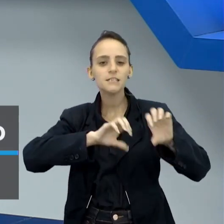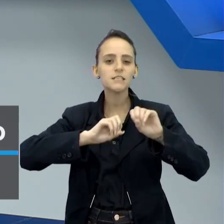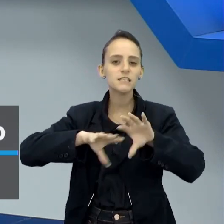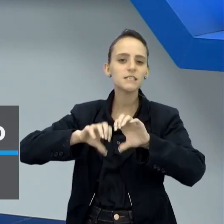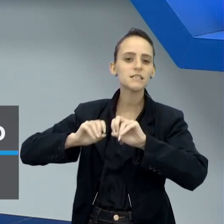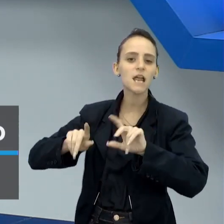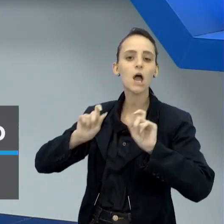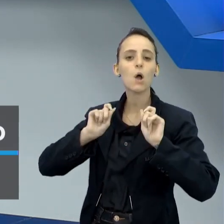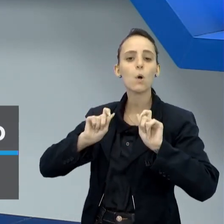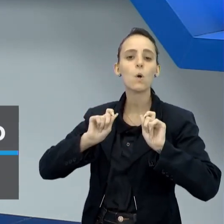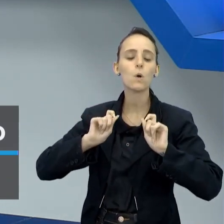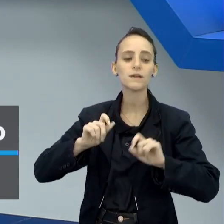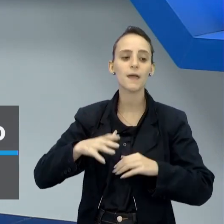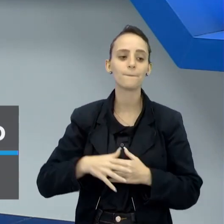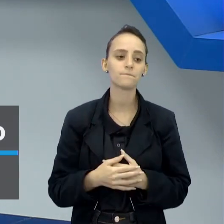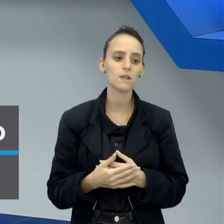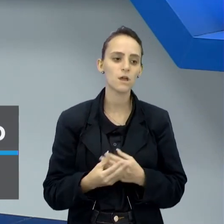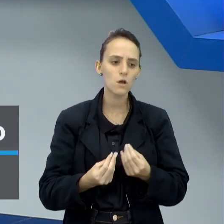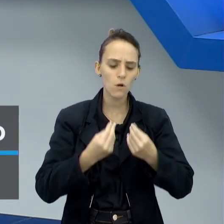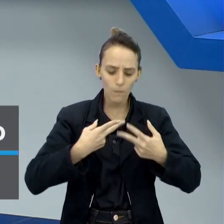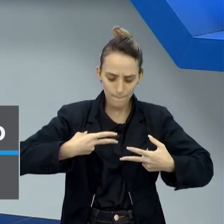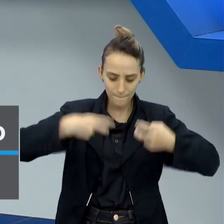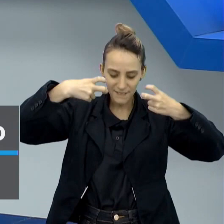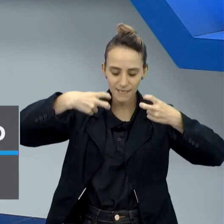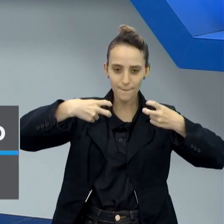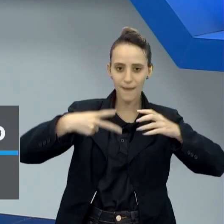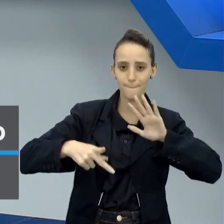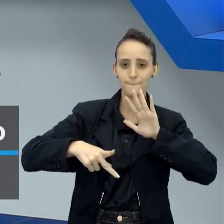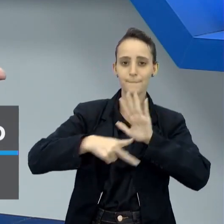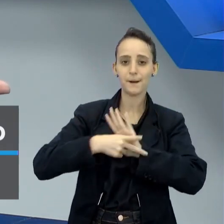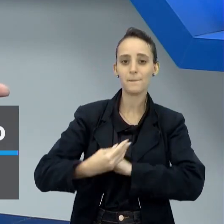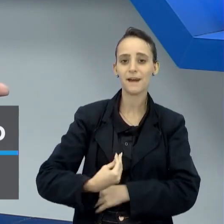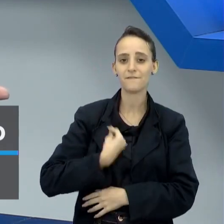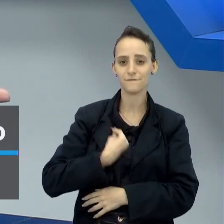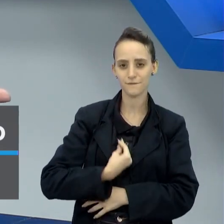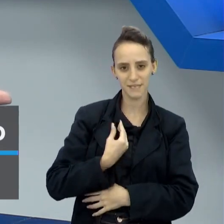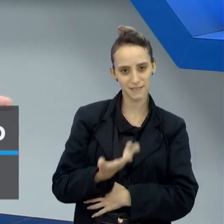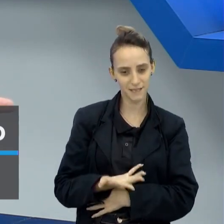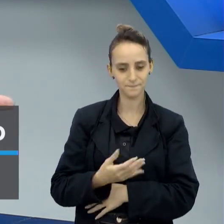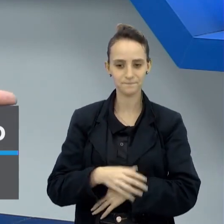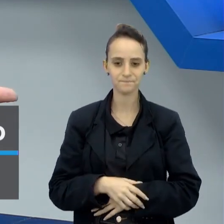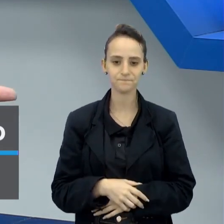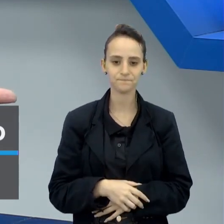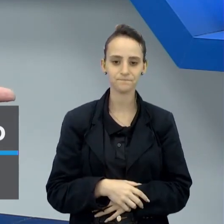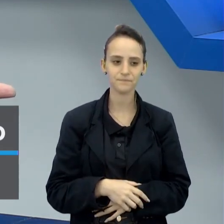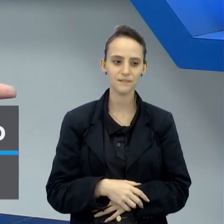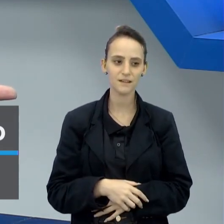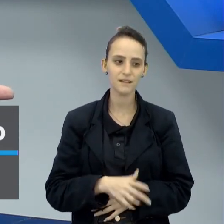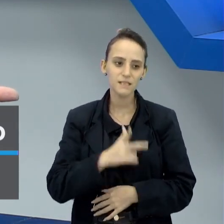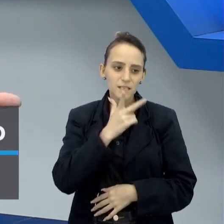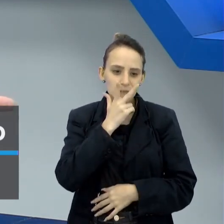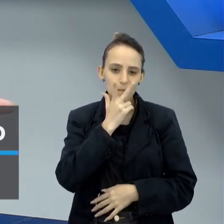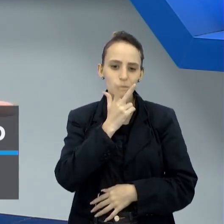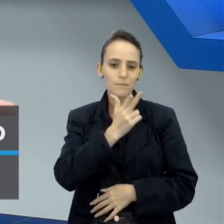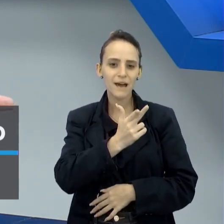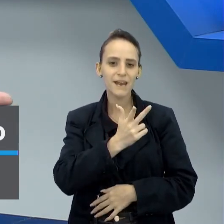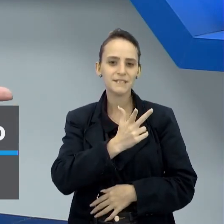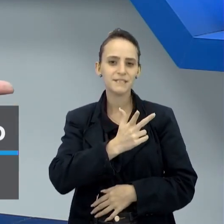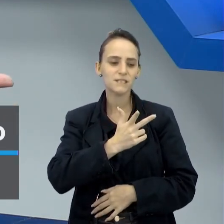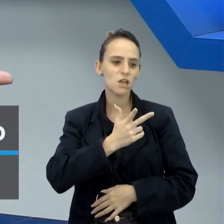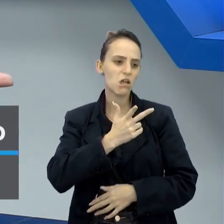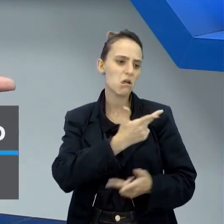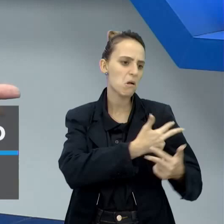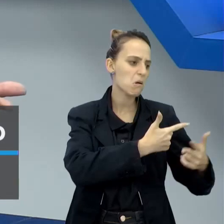coloque em questão a nossa própria realidade, né? Fazendo o familiar estranho e aquilo que é estranho